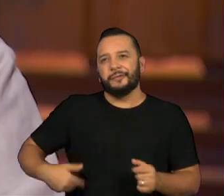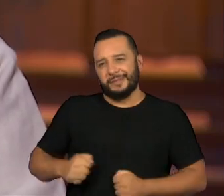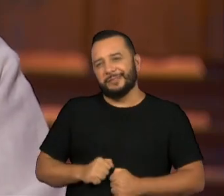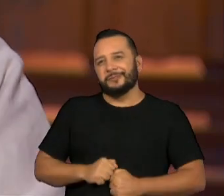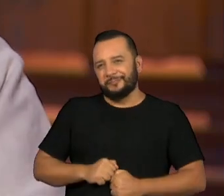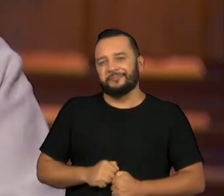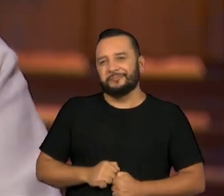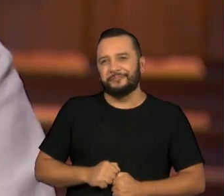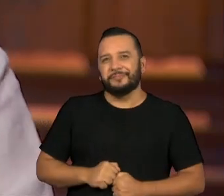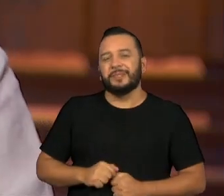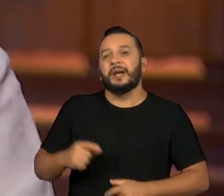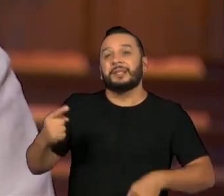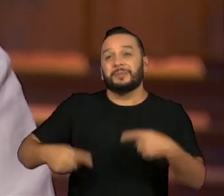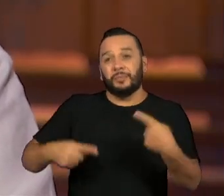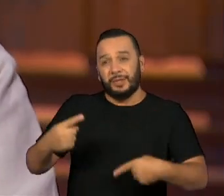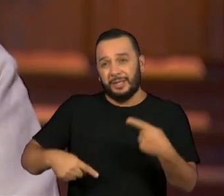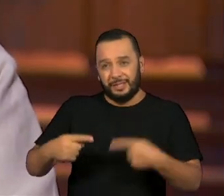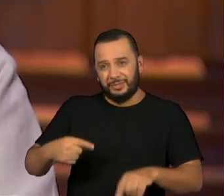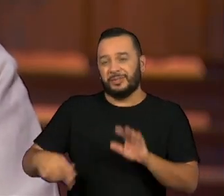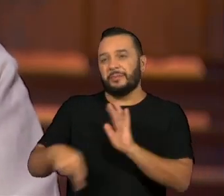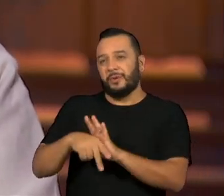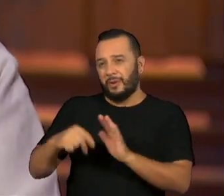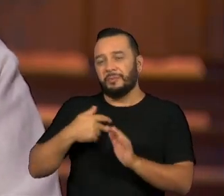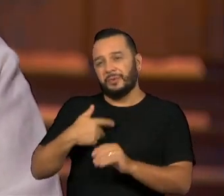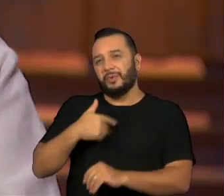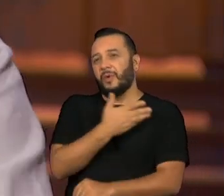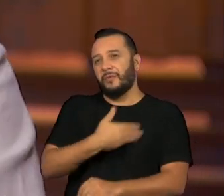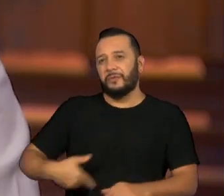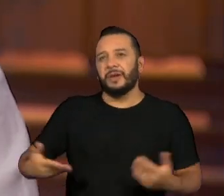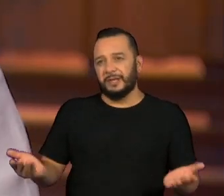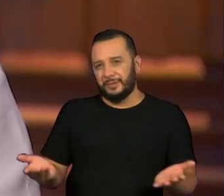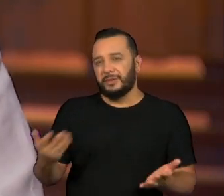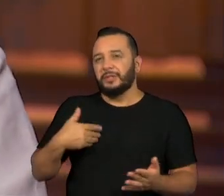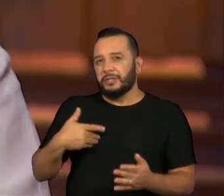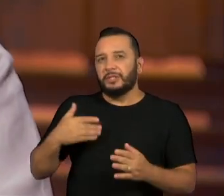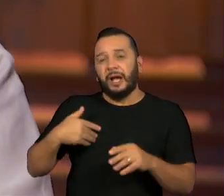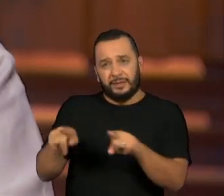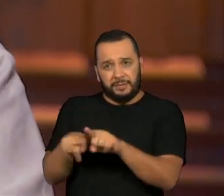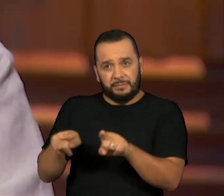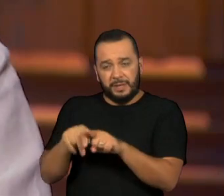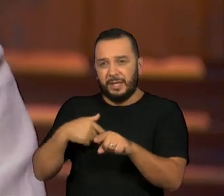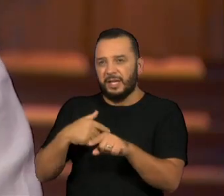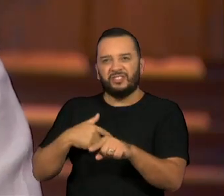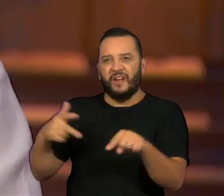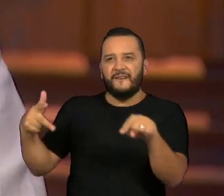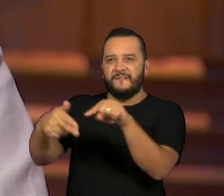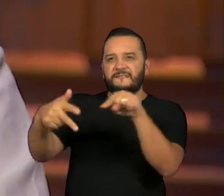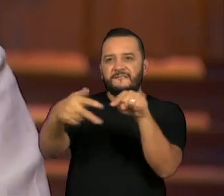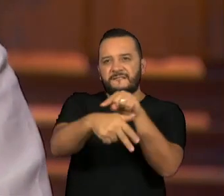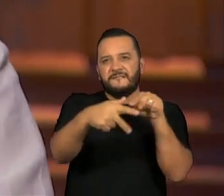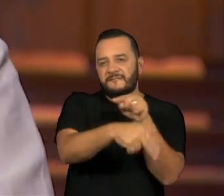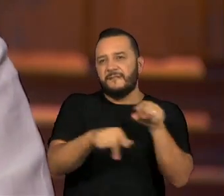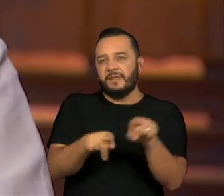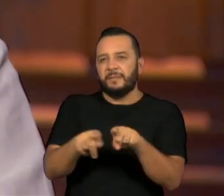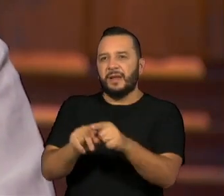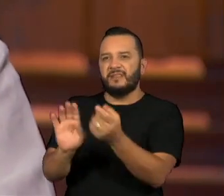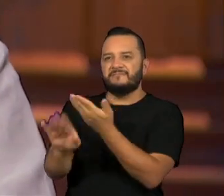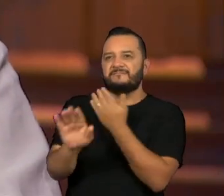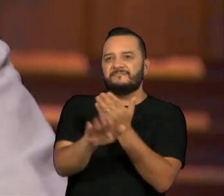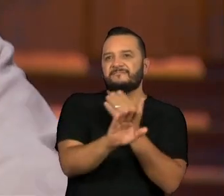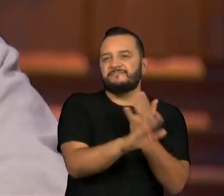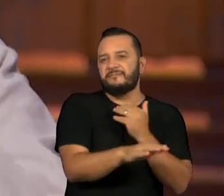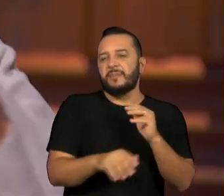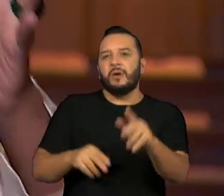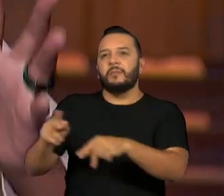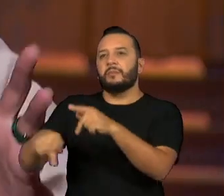representa Quais são as políticas que essa administração tem feito cortado inclusive em relação à população é porque